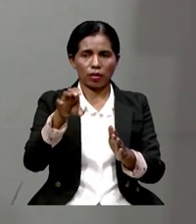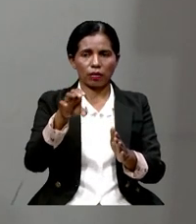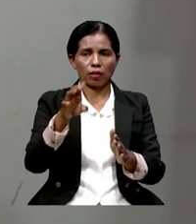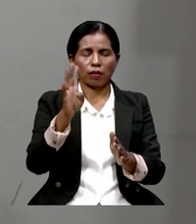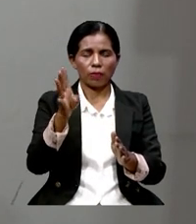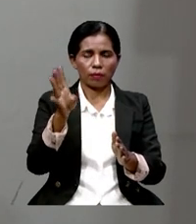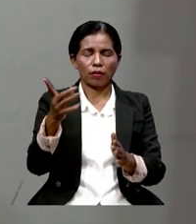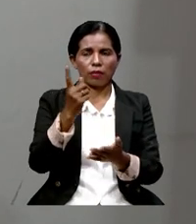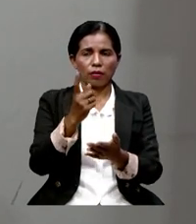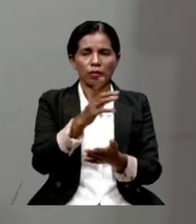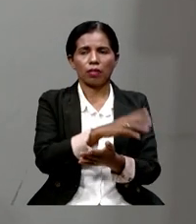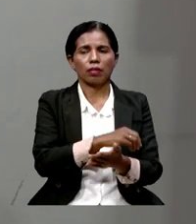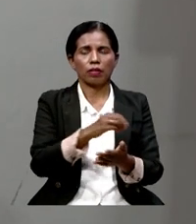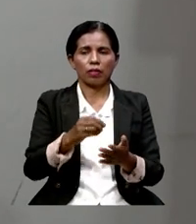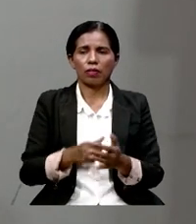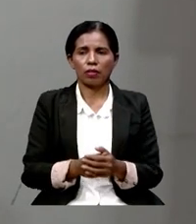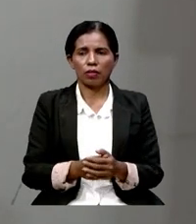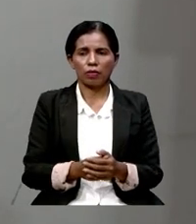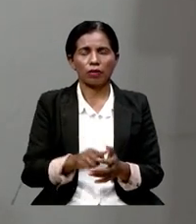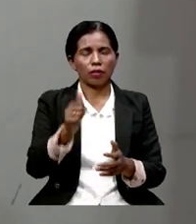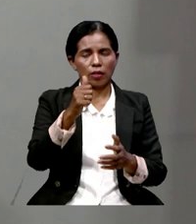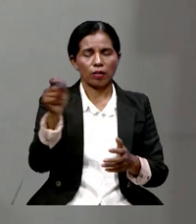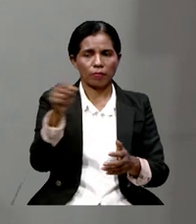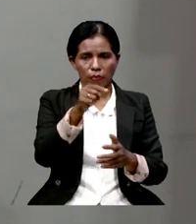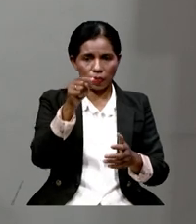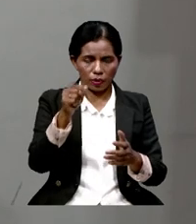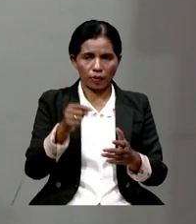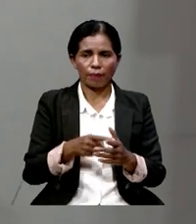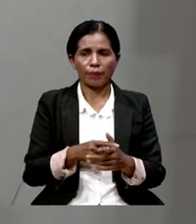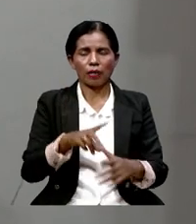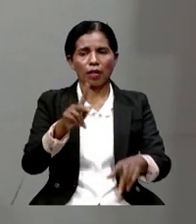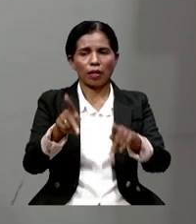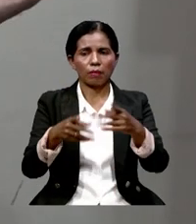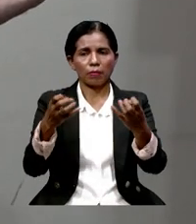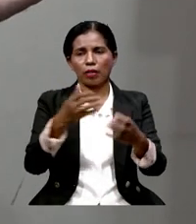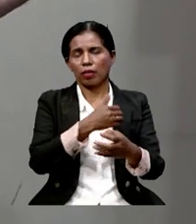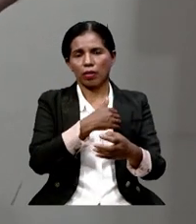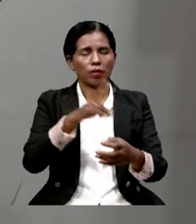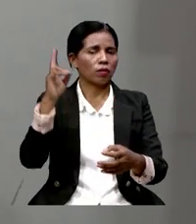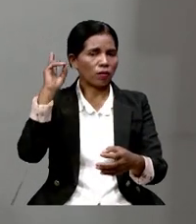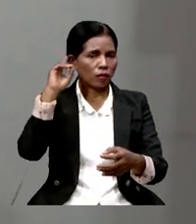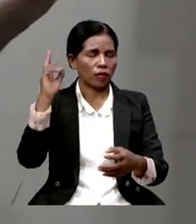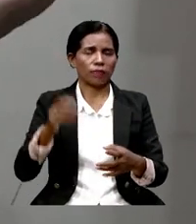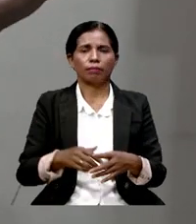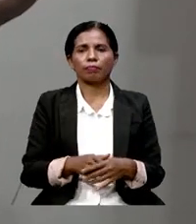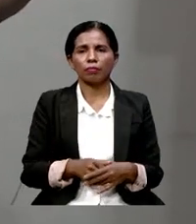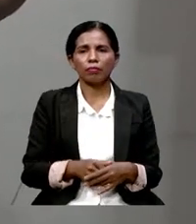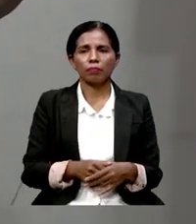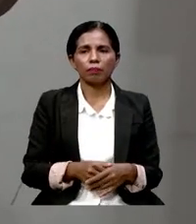144, quase foi 10%. Então, é uma barra que se dá grona. Informação, se dá